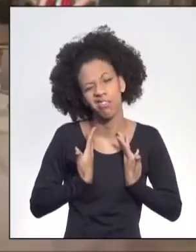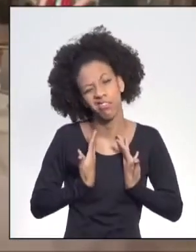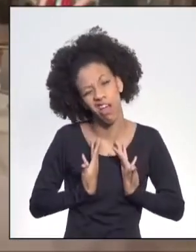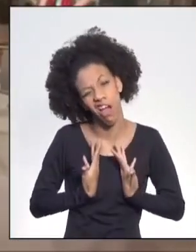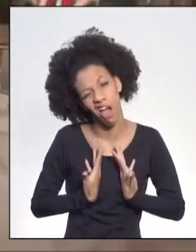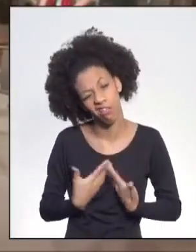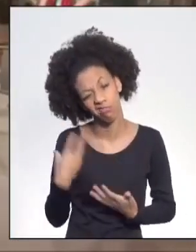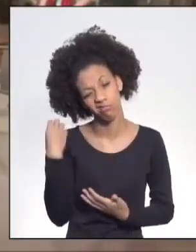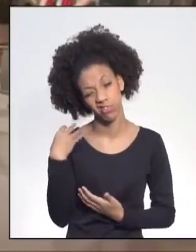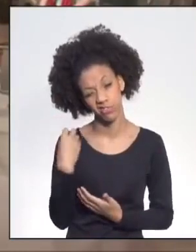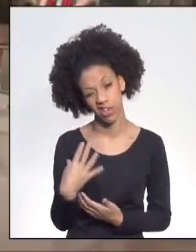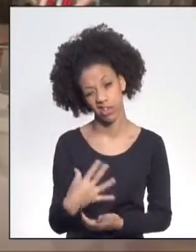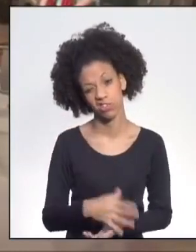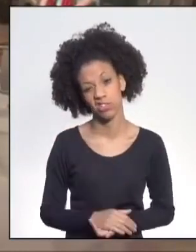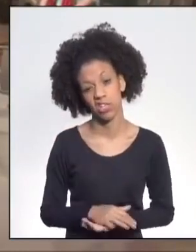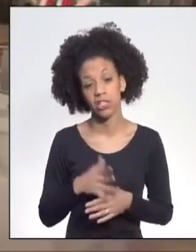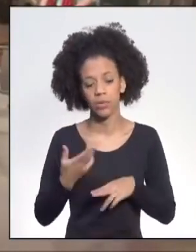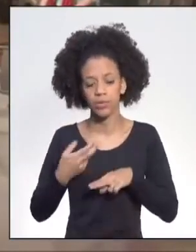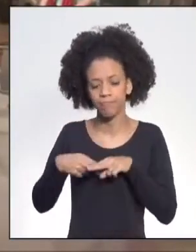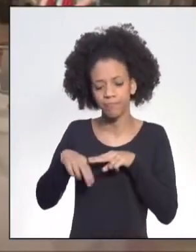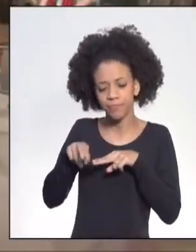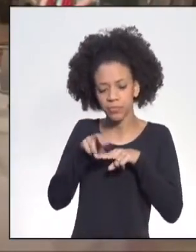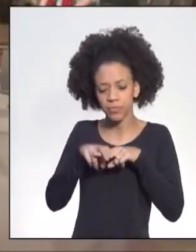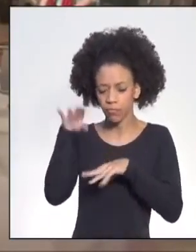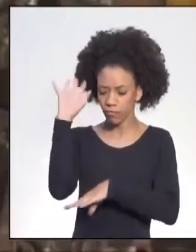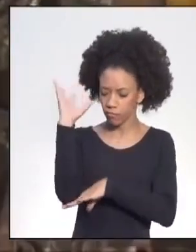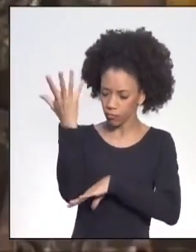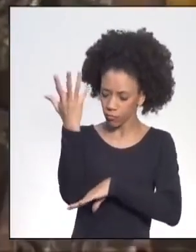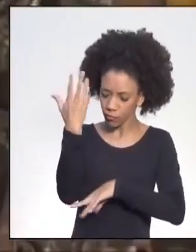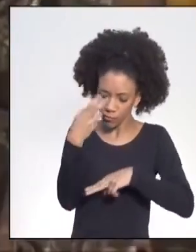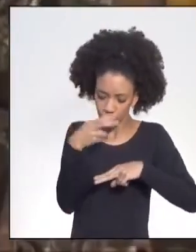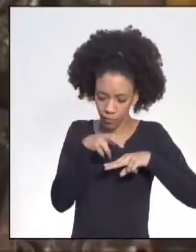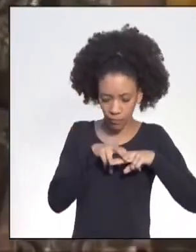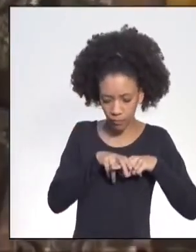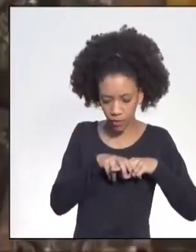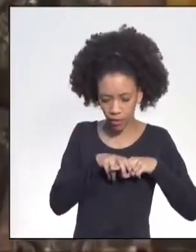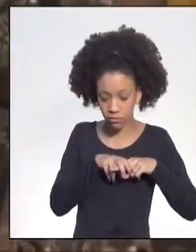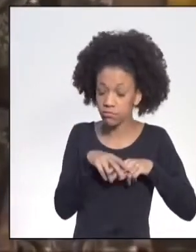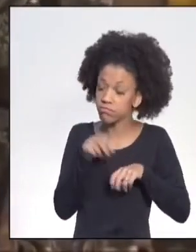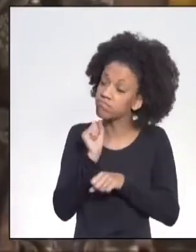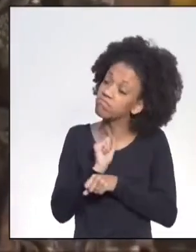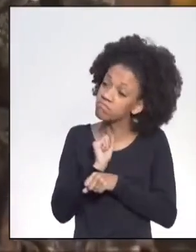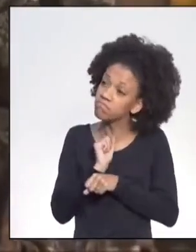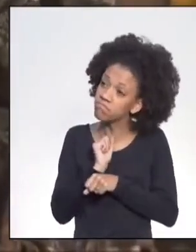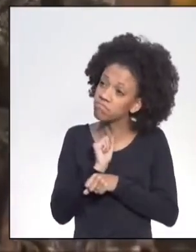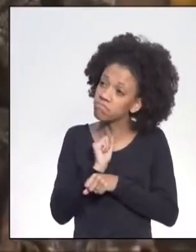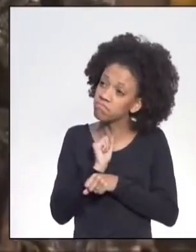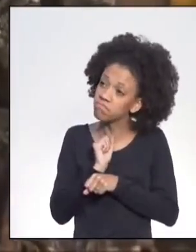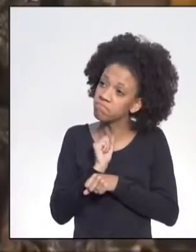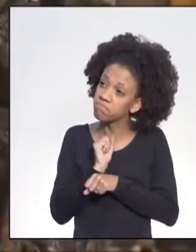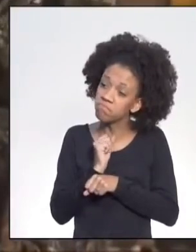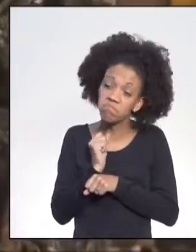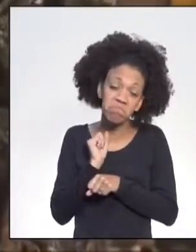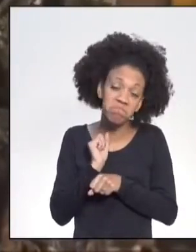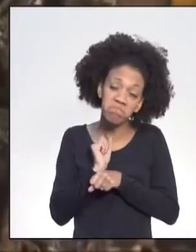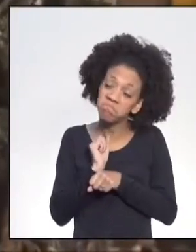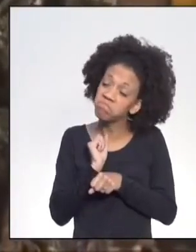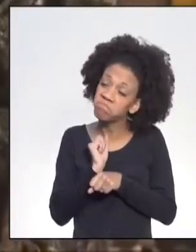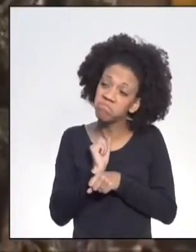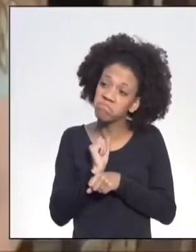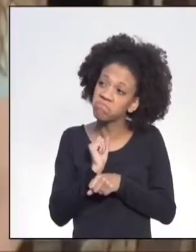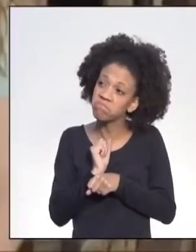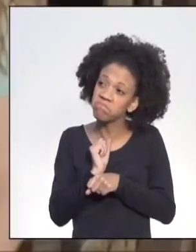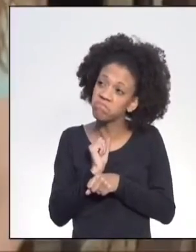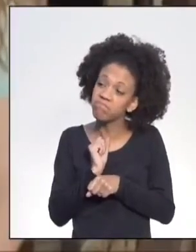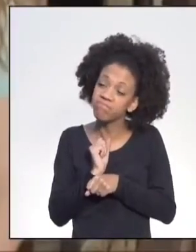Il s'assoit à l'ombre d'un arbre. Então ele sentou à sombra de uma árvore. Et il attend. E ele esperou. Attend. E ele ficou lá, que le soleil